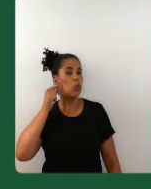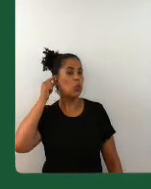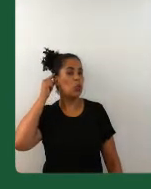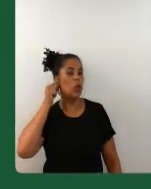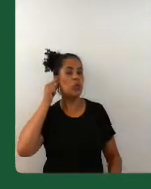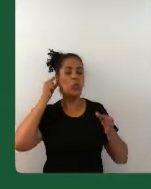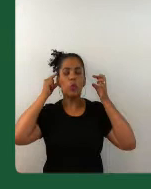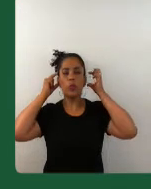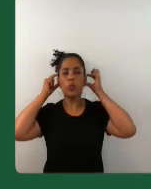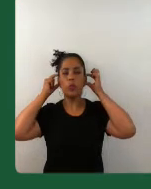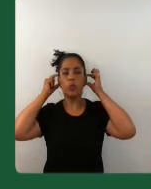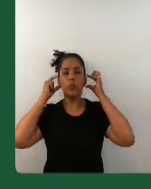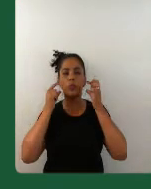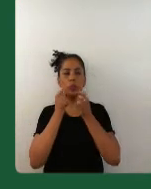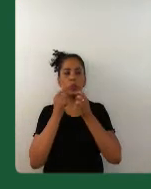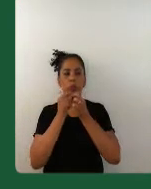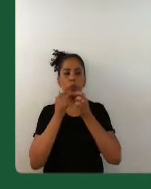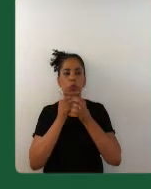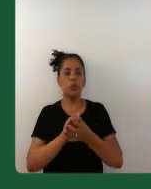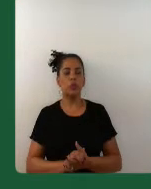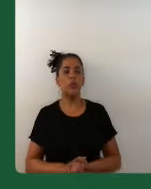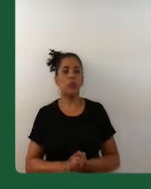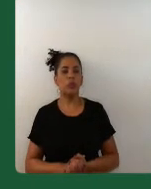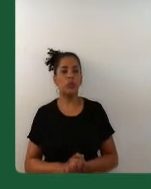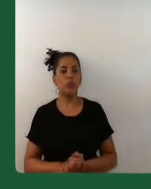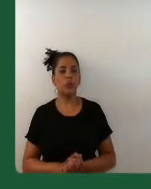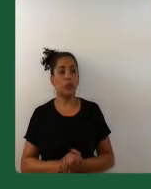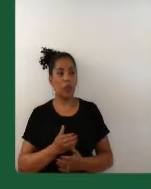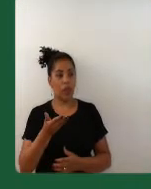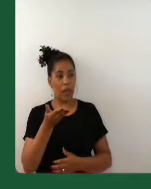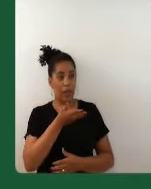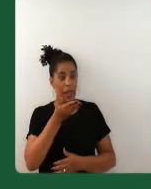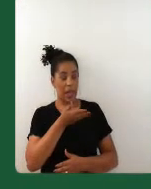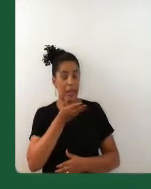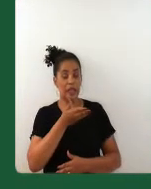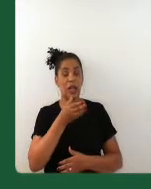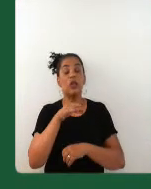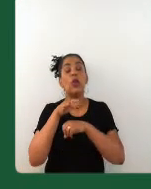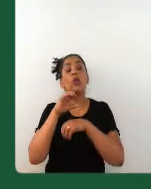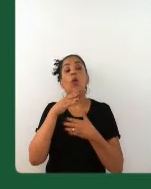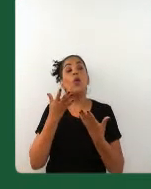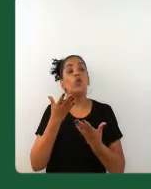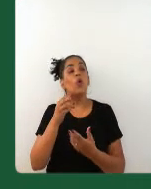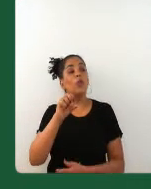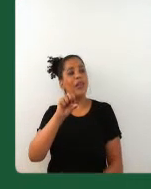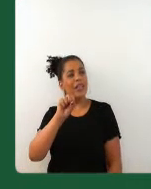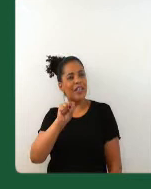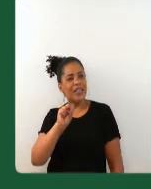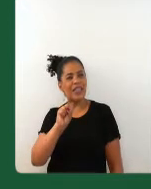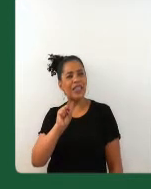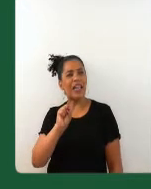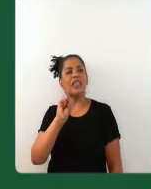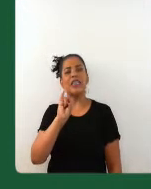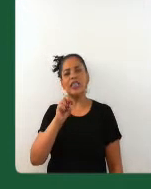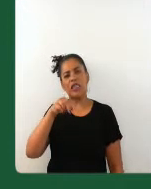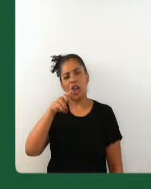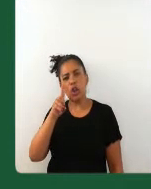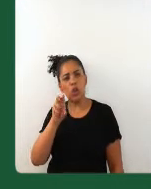orelha. Aqui são os crâniosinostoses sindrômicas, que já é algo bem